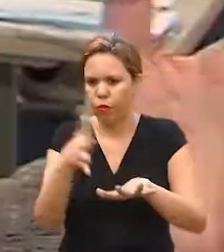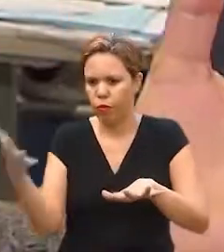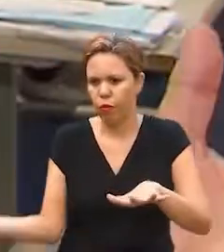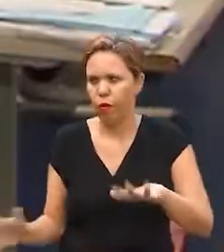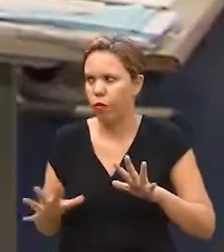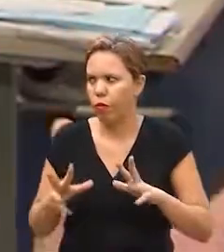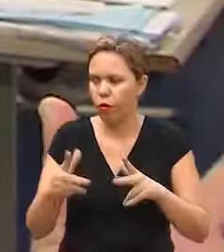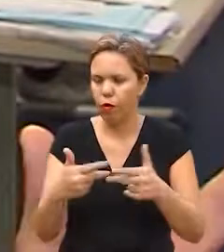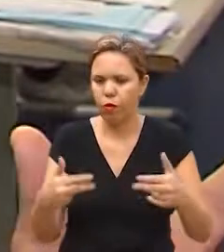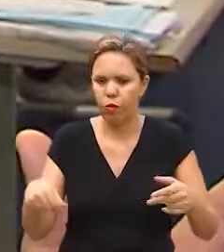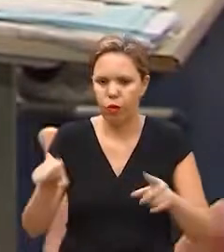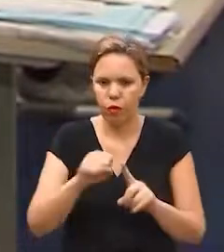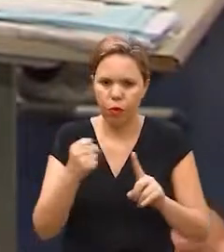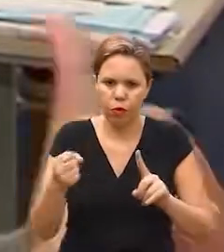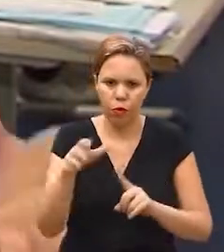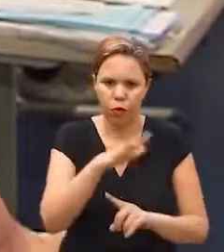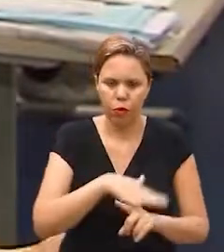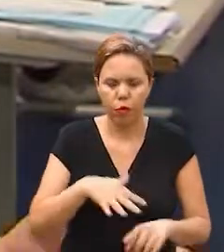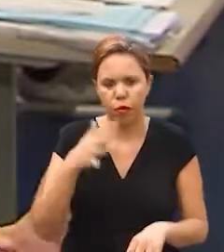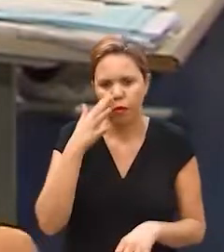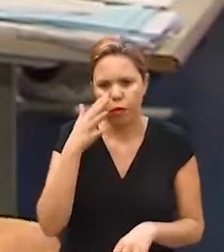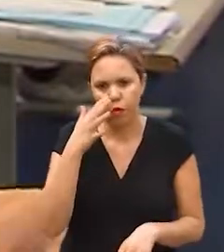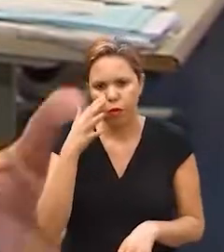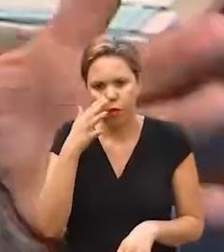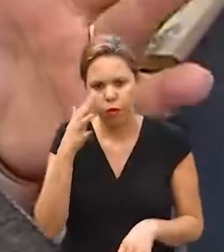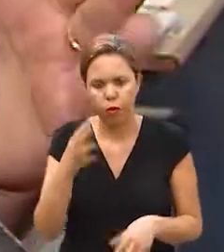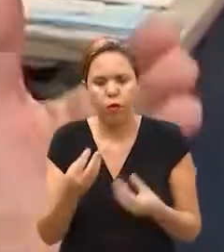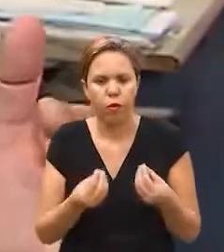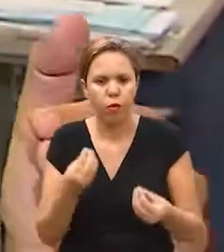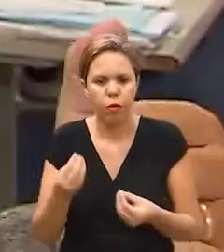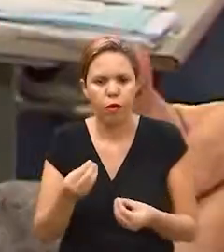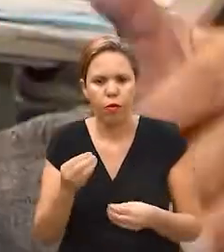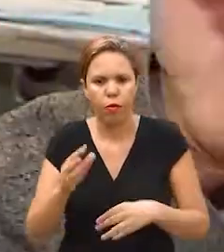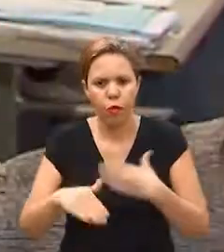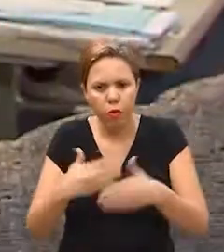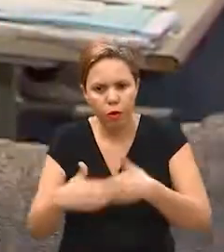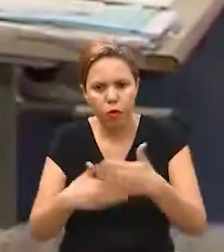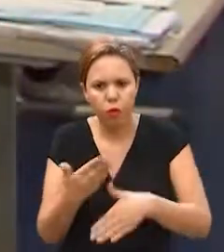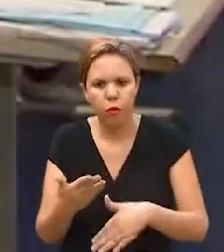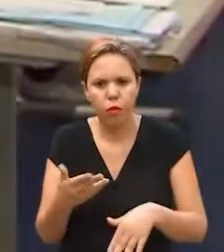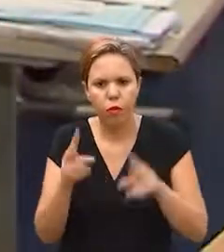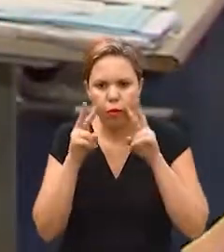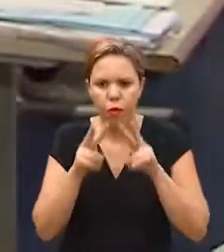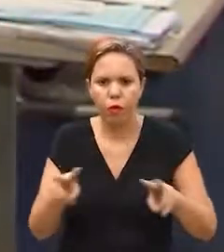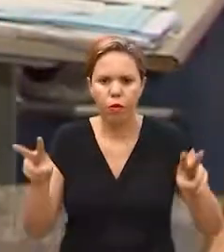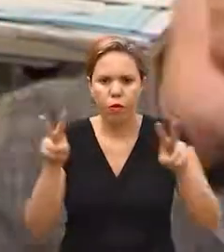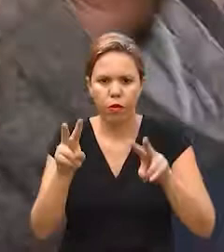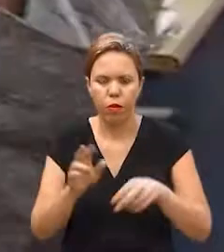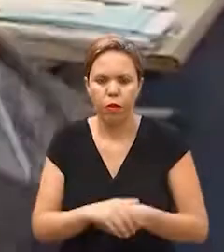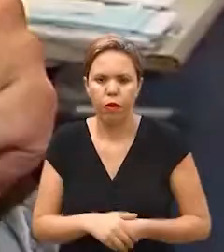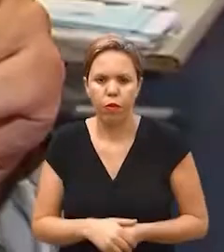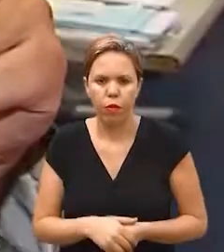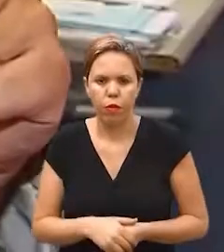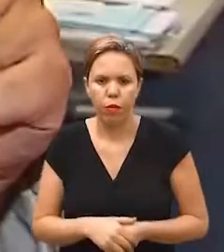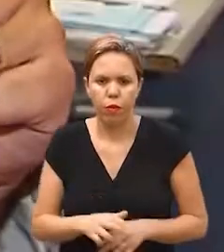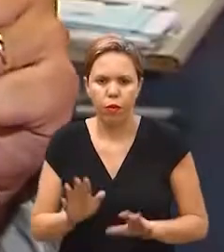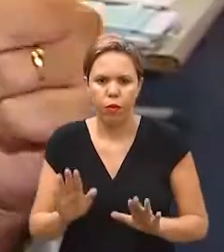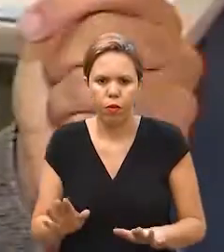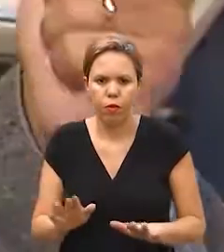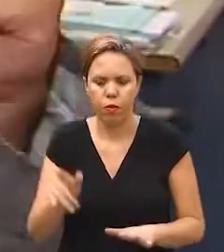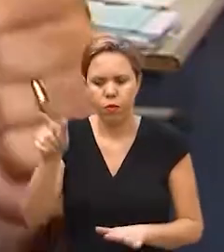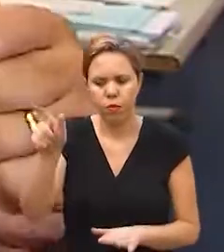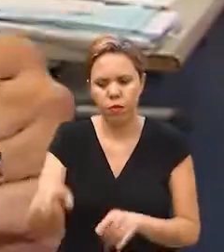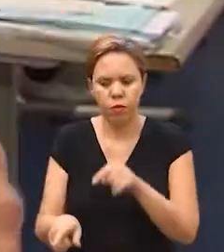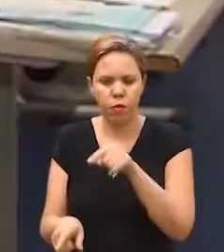os setores da sociedade. É impressionante como esse processo ele é visível. Porém, a